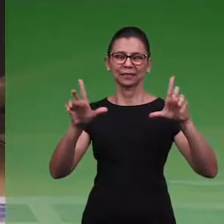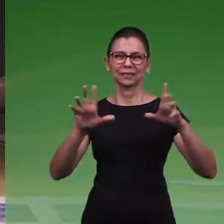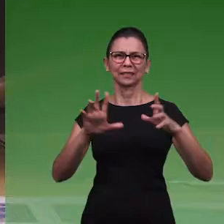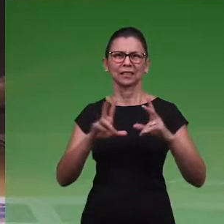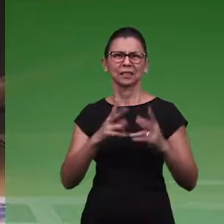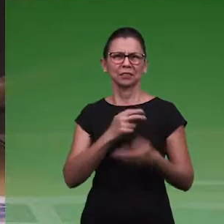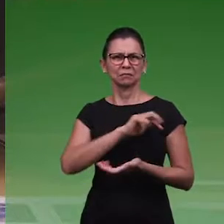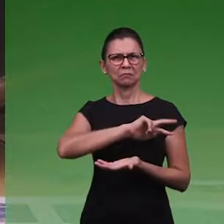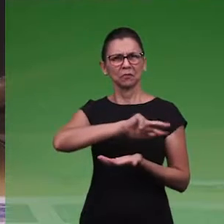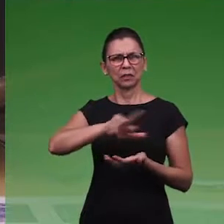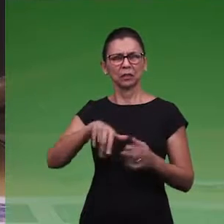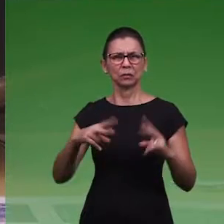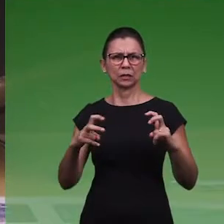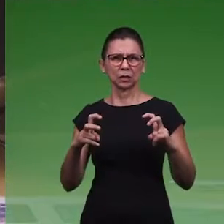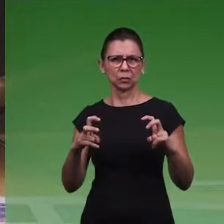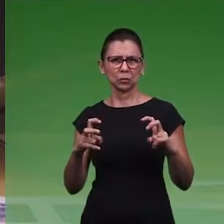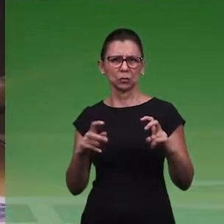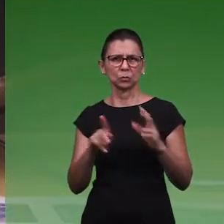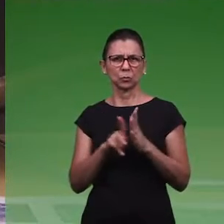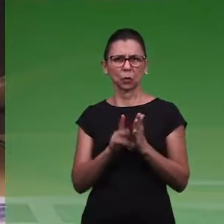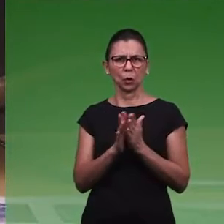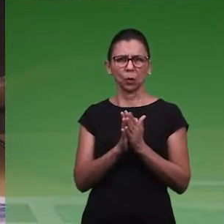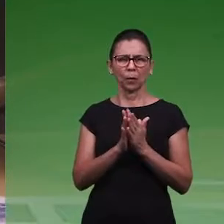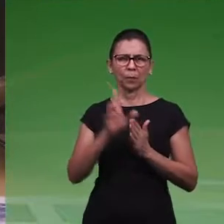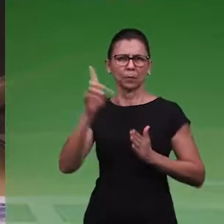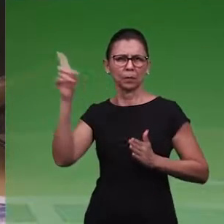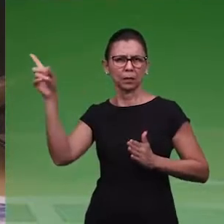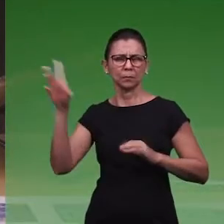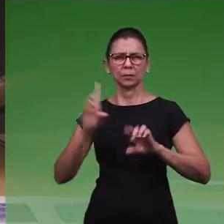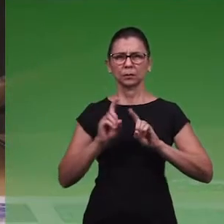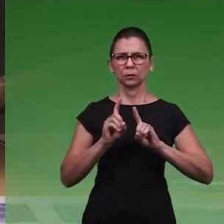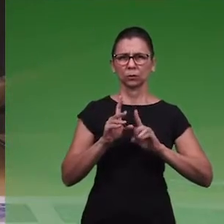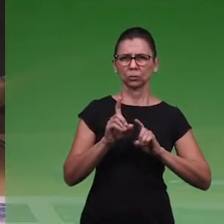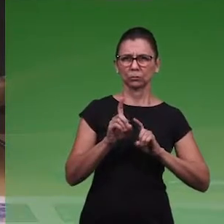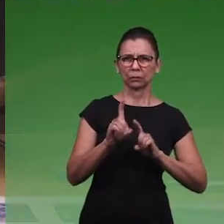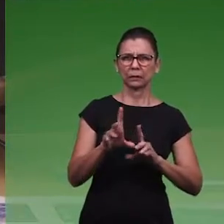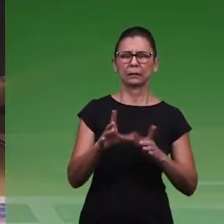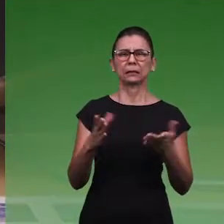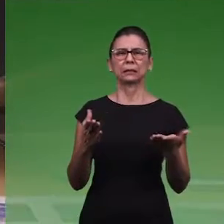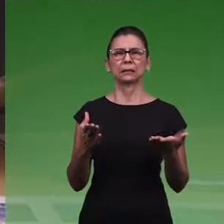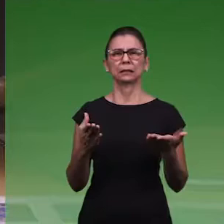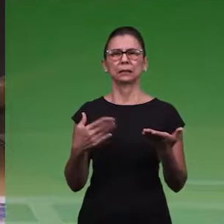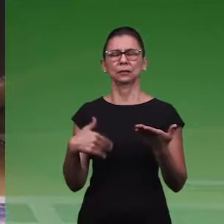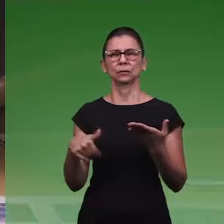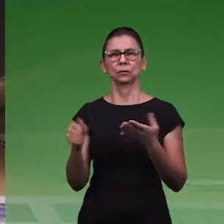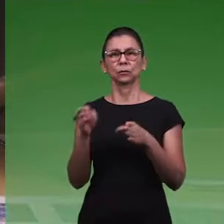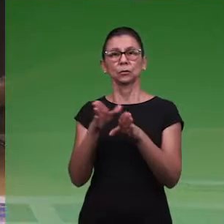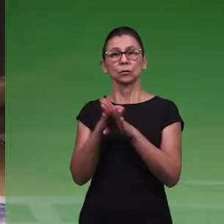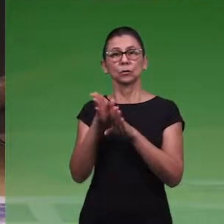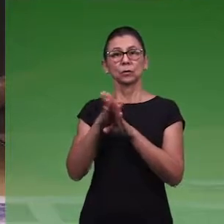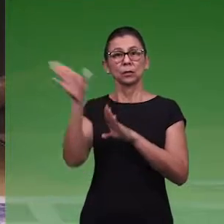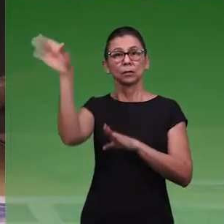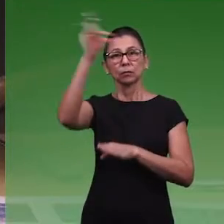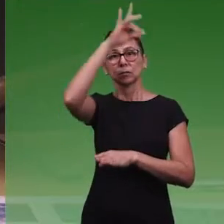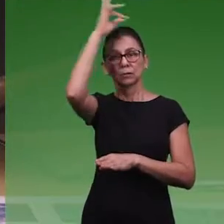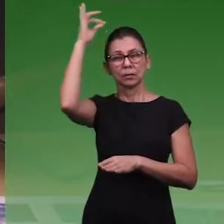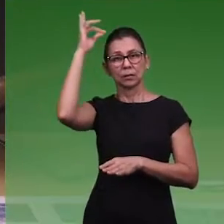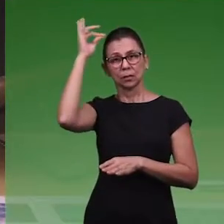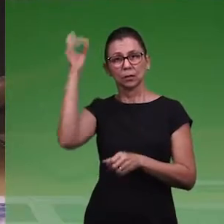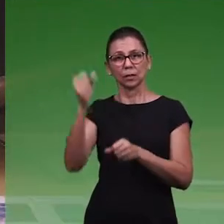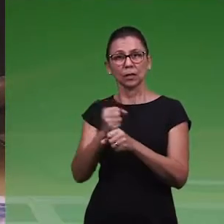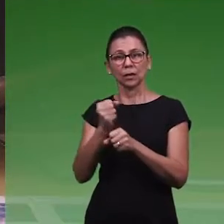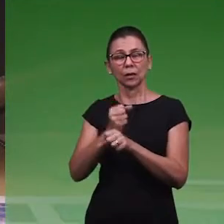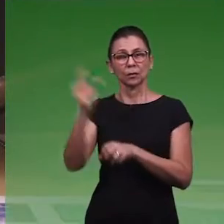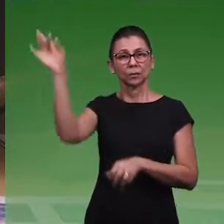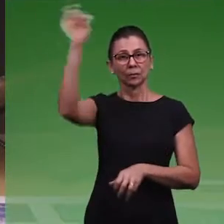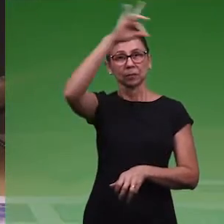para tratar dos assuntos da palavra do Senhor, dos assuntos doutrinários, das orientações, da direção do Senhor para a obra do Espírito